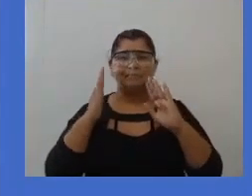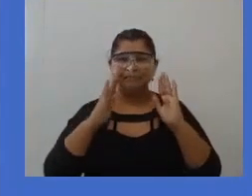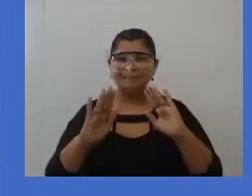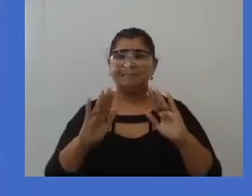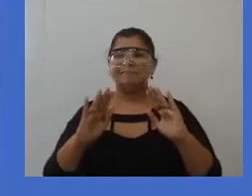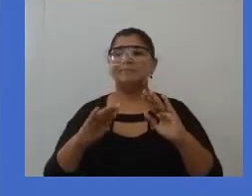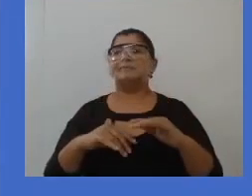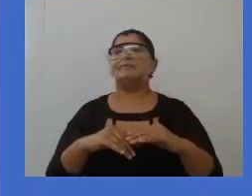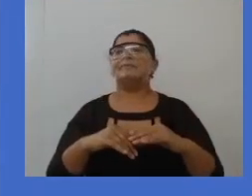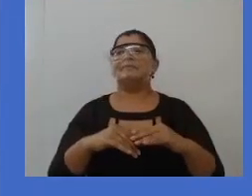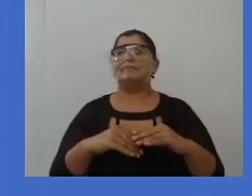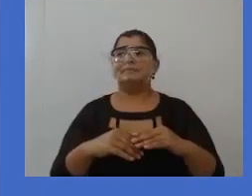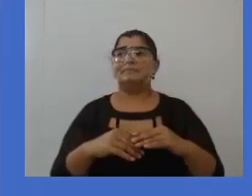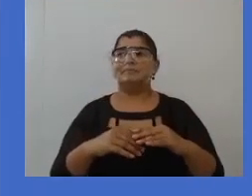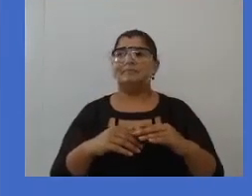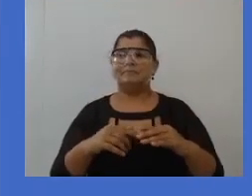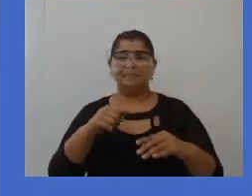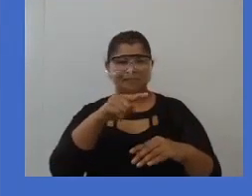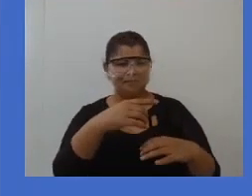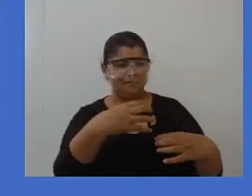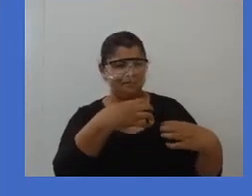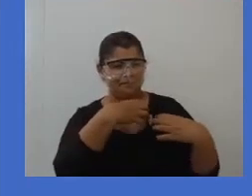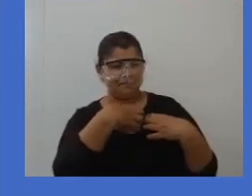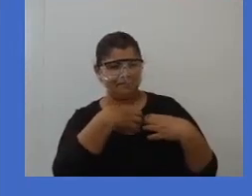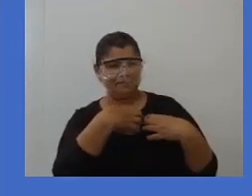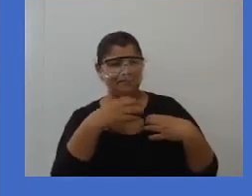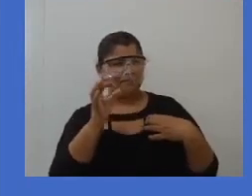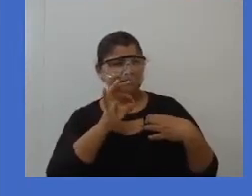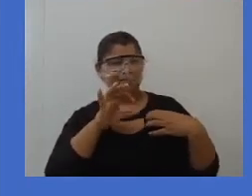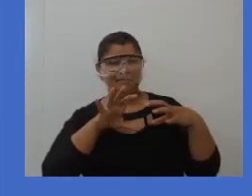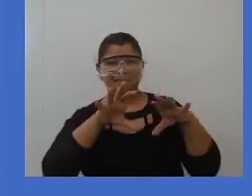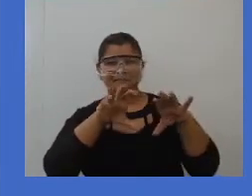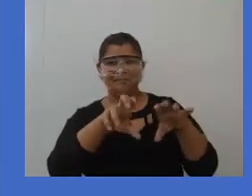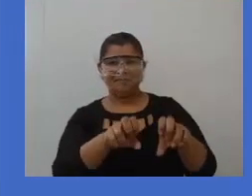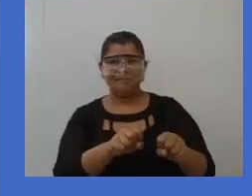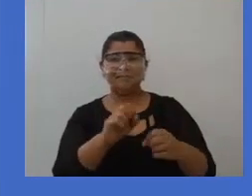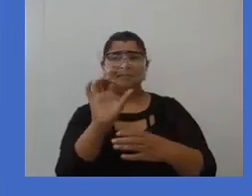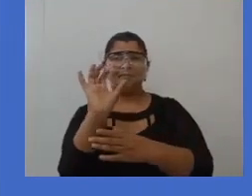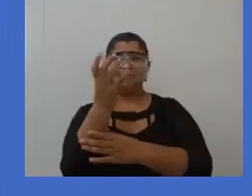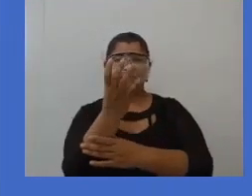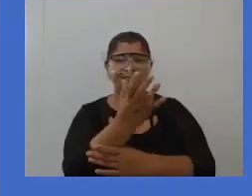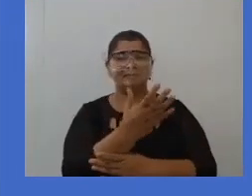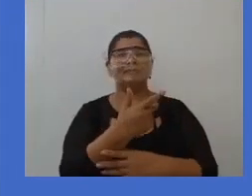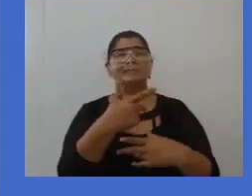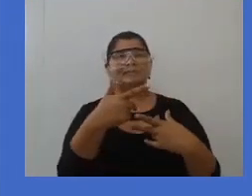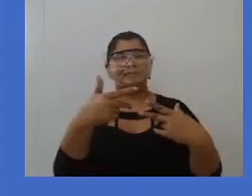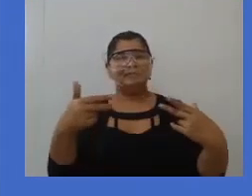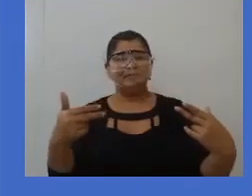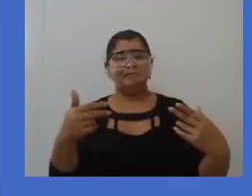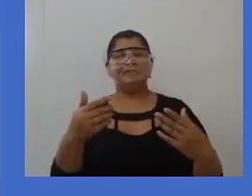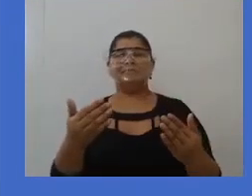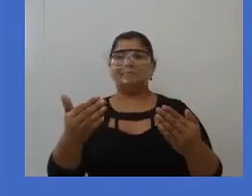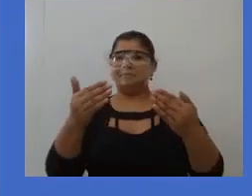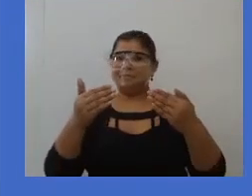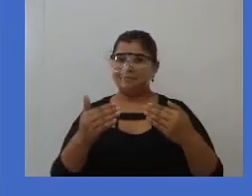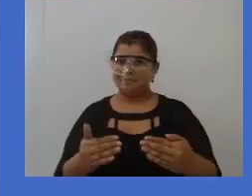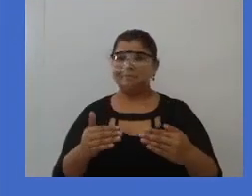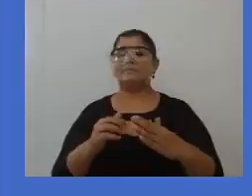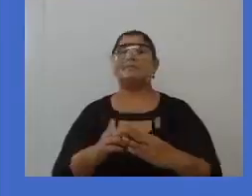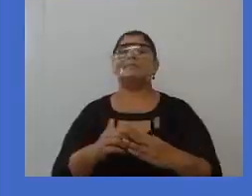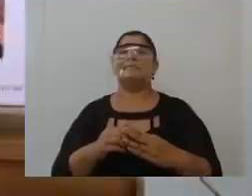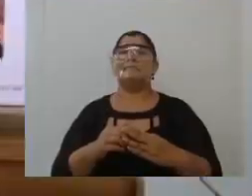estava lá. O coração de vocês não sentem pelos animais, fauna e flora? Muito bem. Trazendo aqui para mim